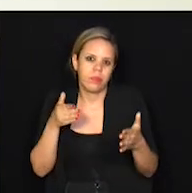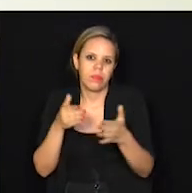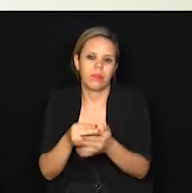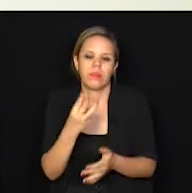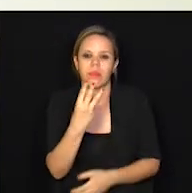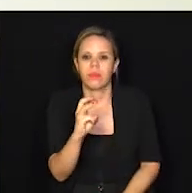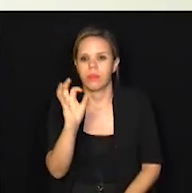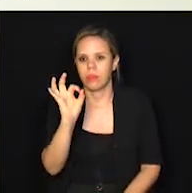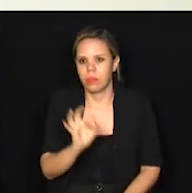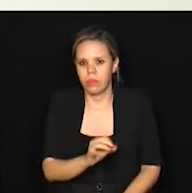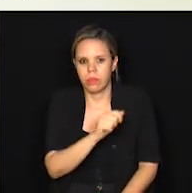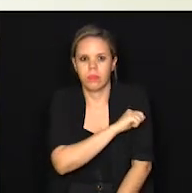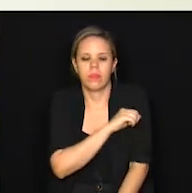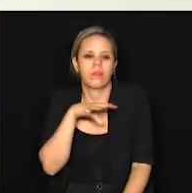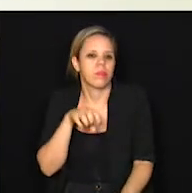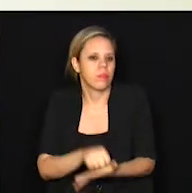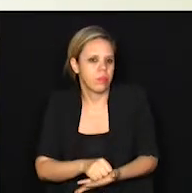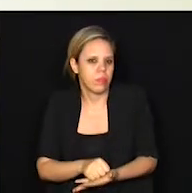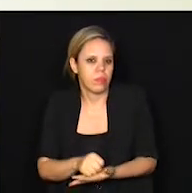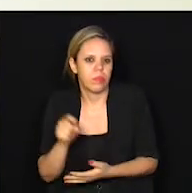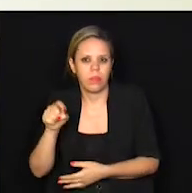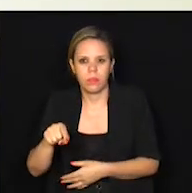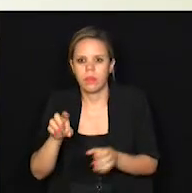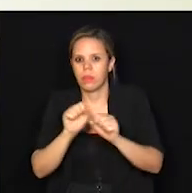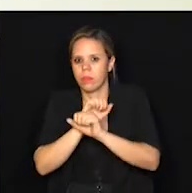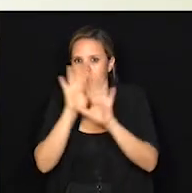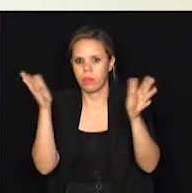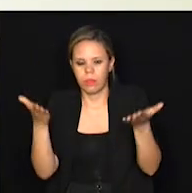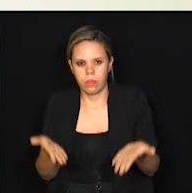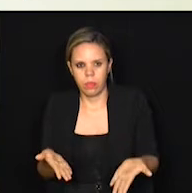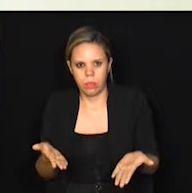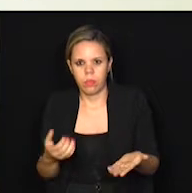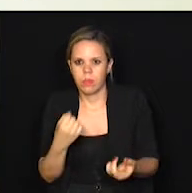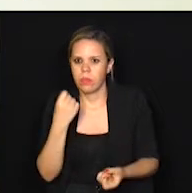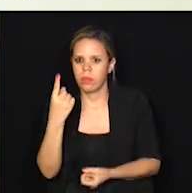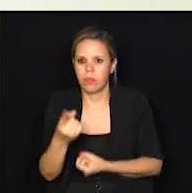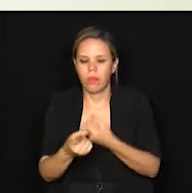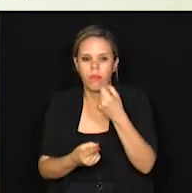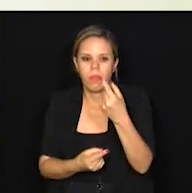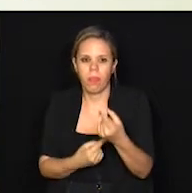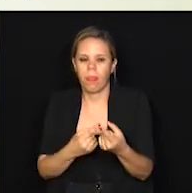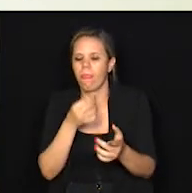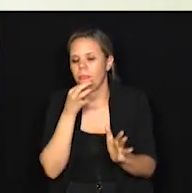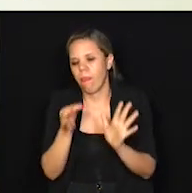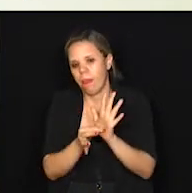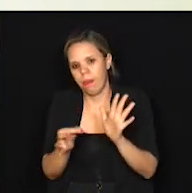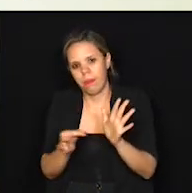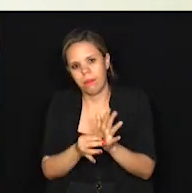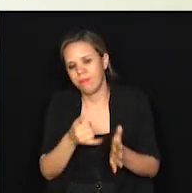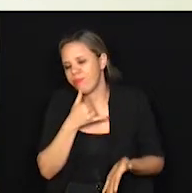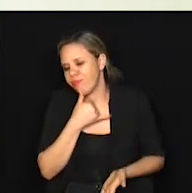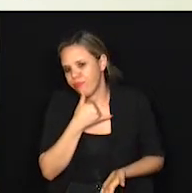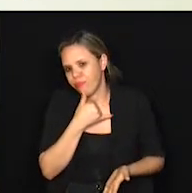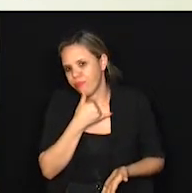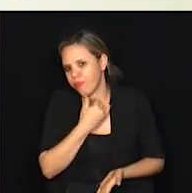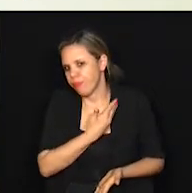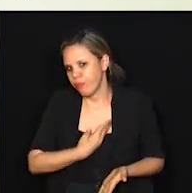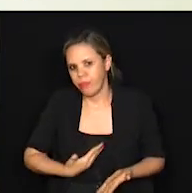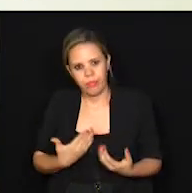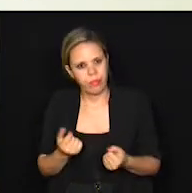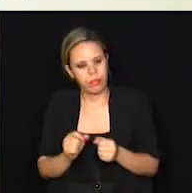profundo. Essa é uma fala da Priscila Cruz, ela é mestre em administração pública por Harvard e presidente executiva do Todos